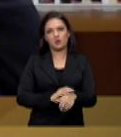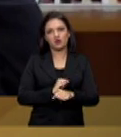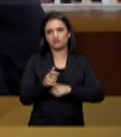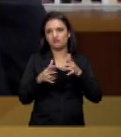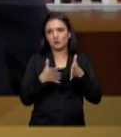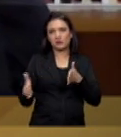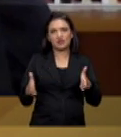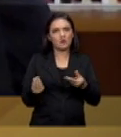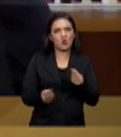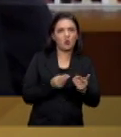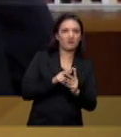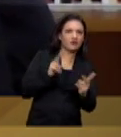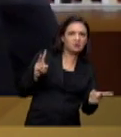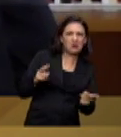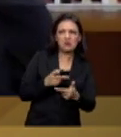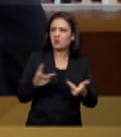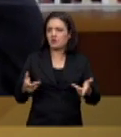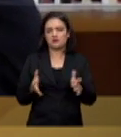pandemia.